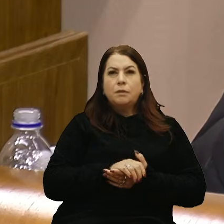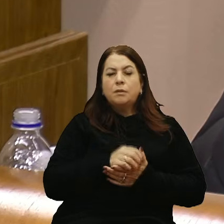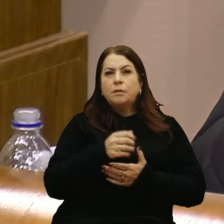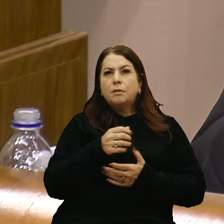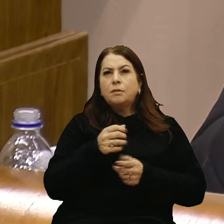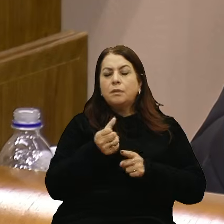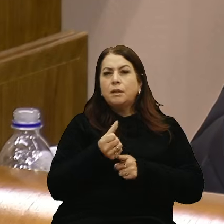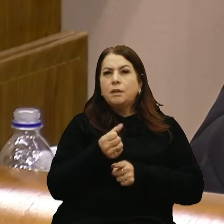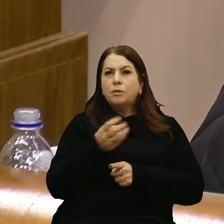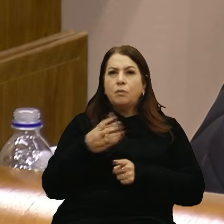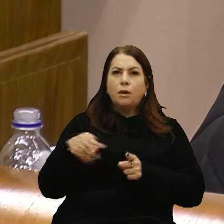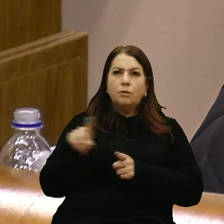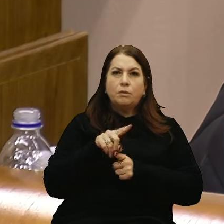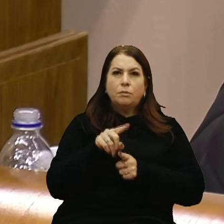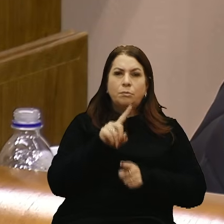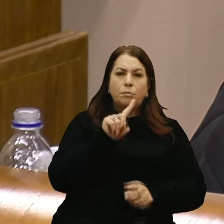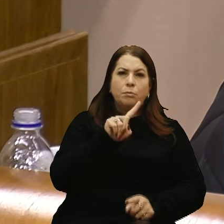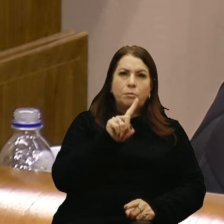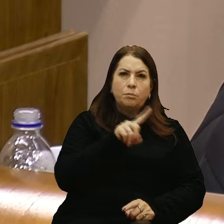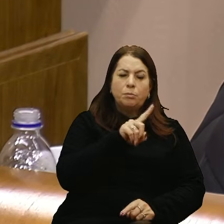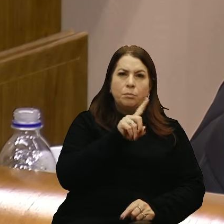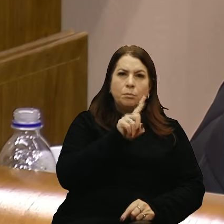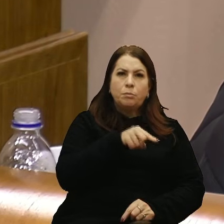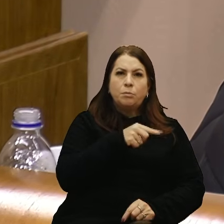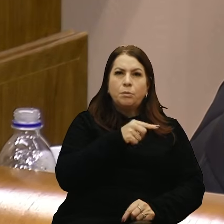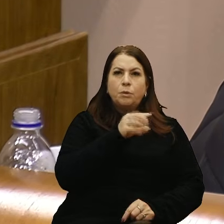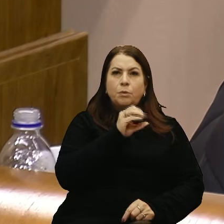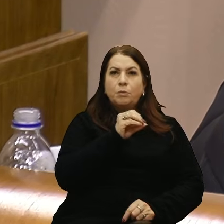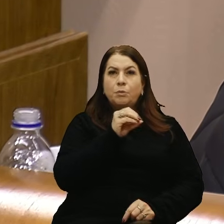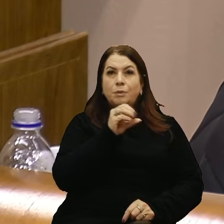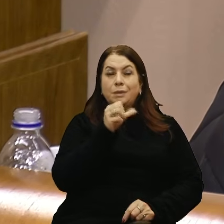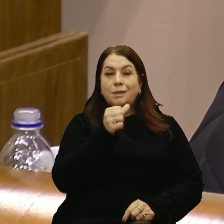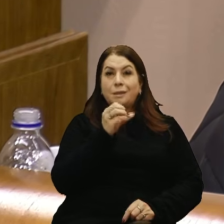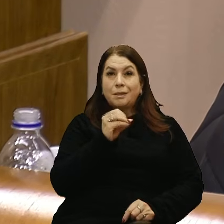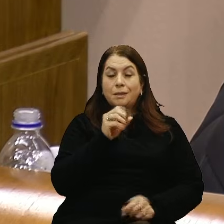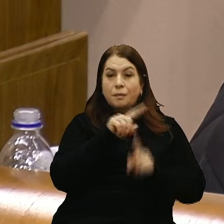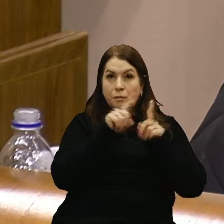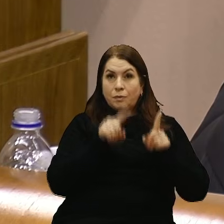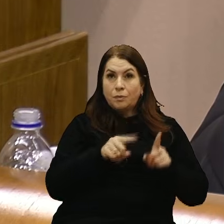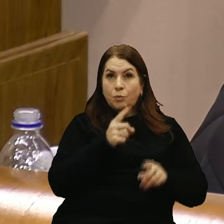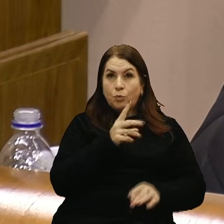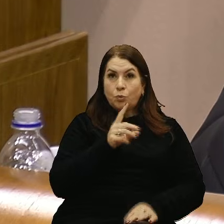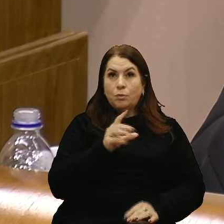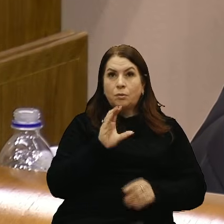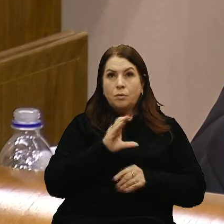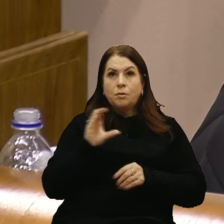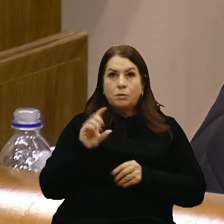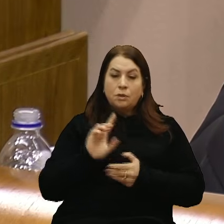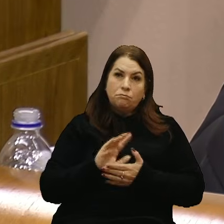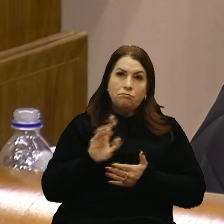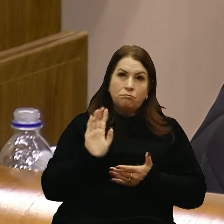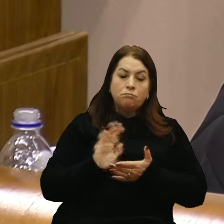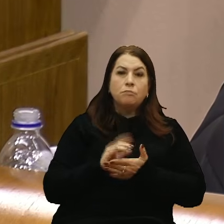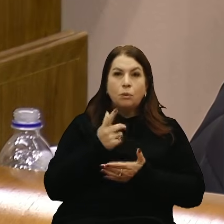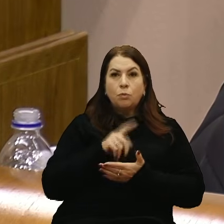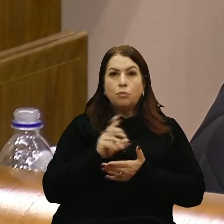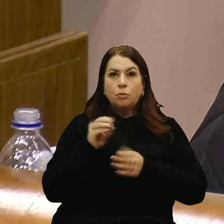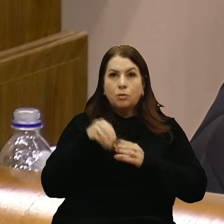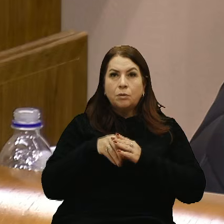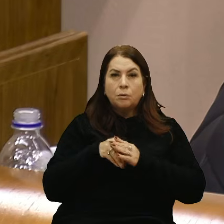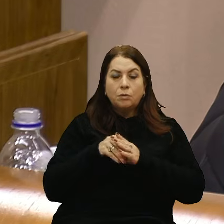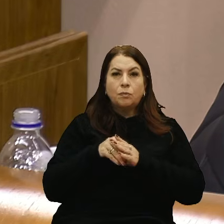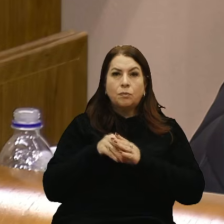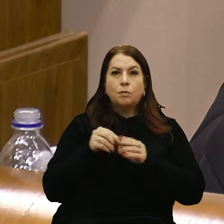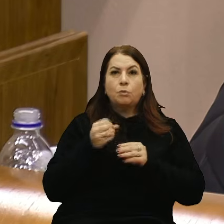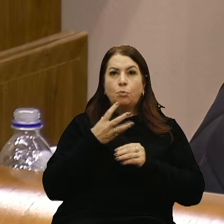CC4. Então, com 1.650 funcionários que nós temos hoje, com 12 CCs, eu acho que está dentro de